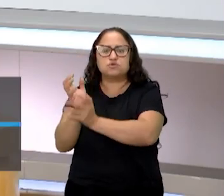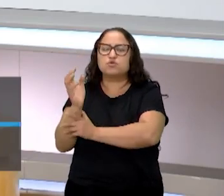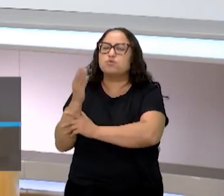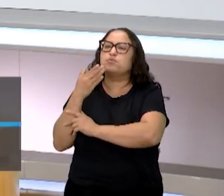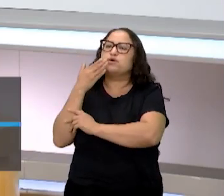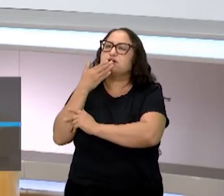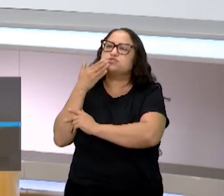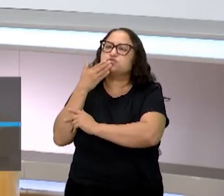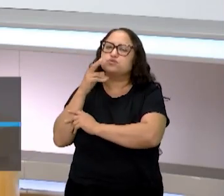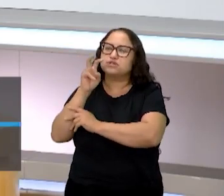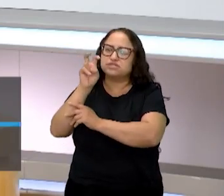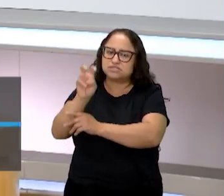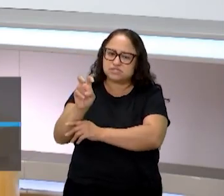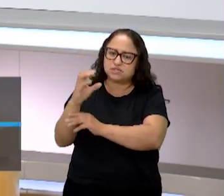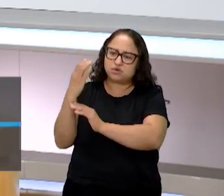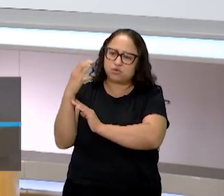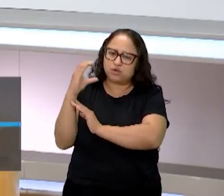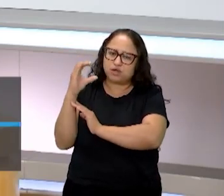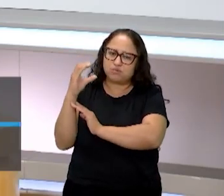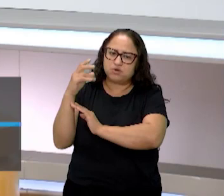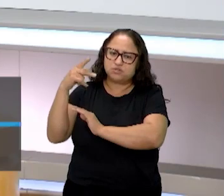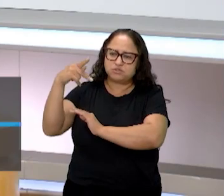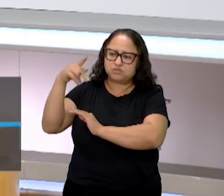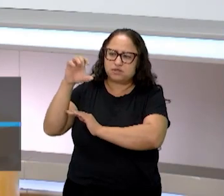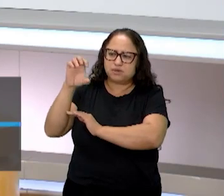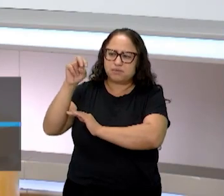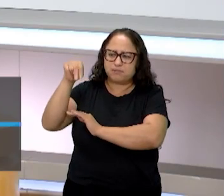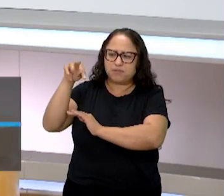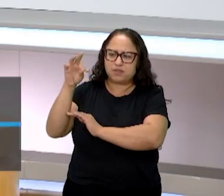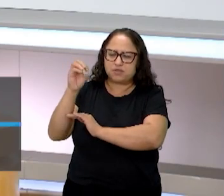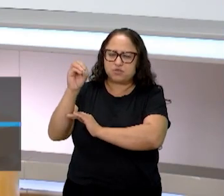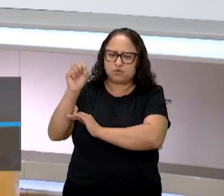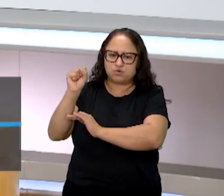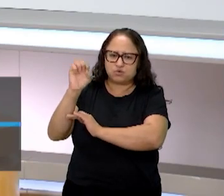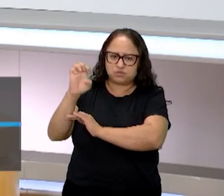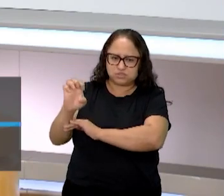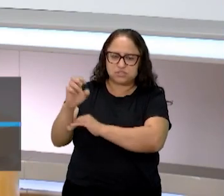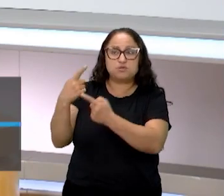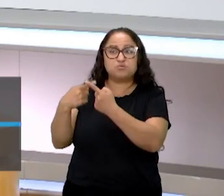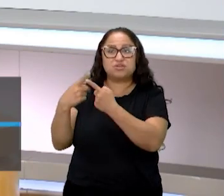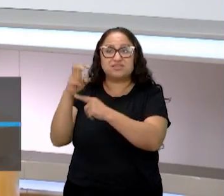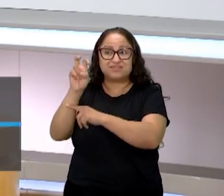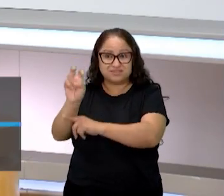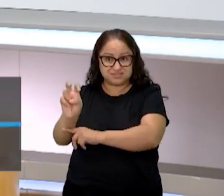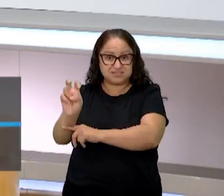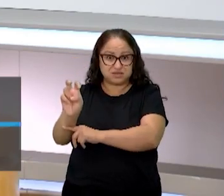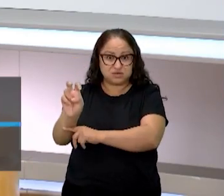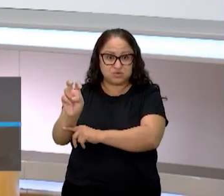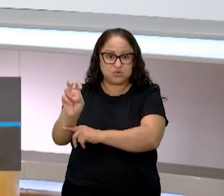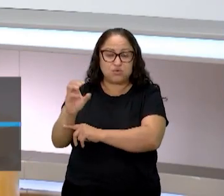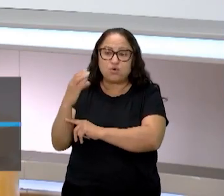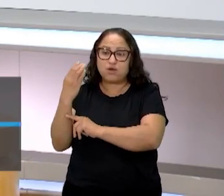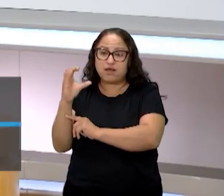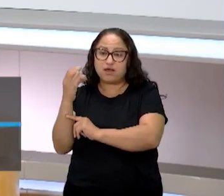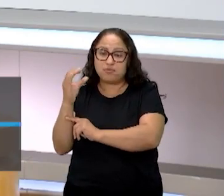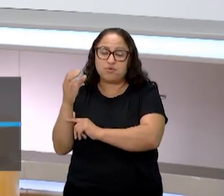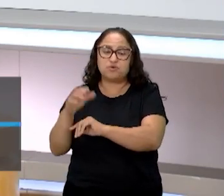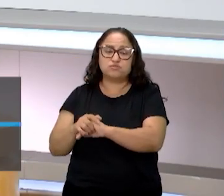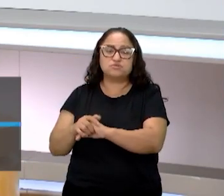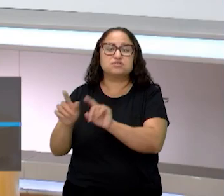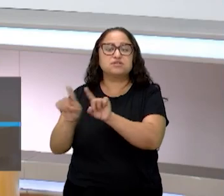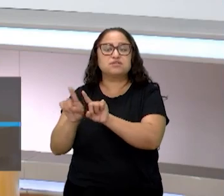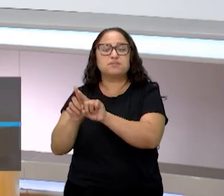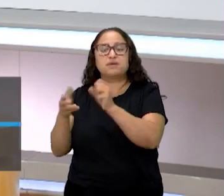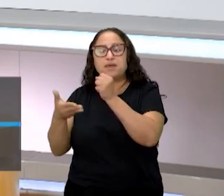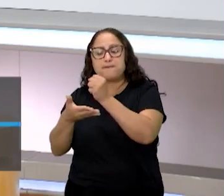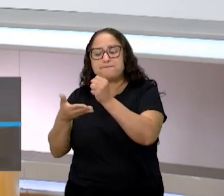5 carbonos, que a gente chama, então, de pentose. Pentose porque tem 5 carbonos. E ele é composto aí pela